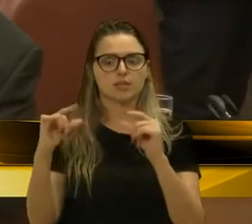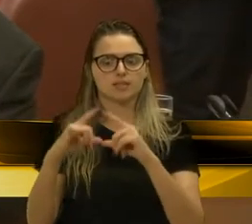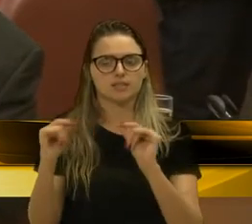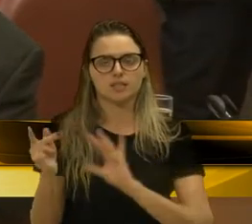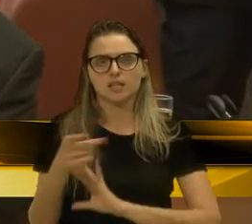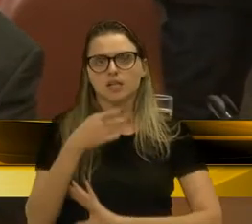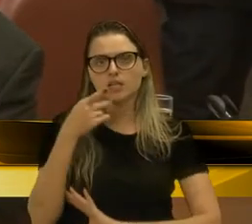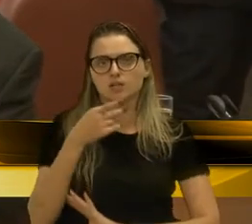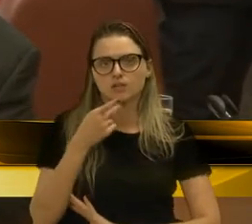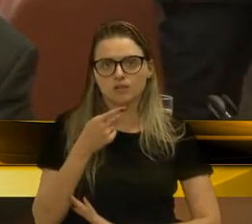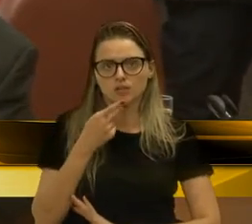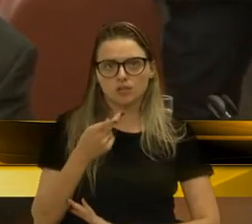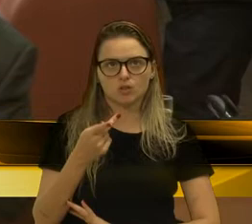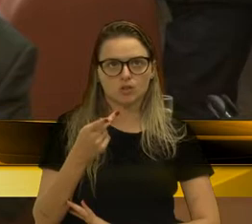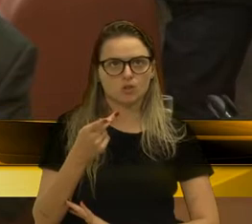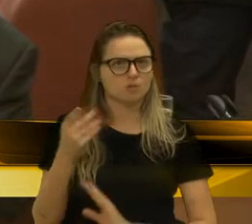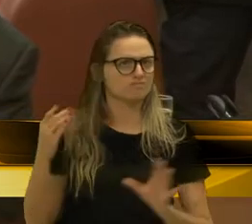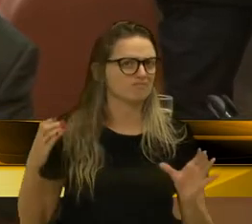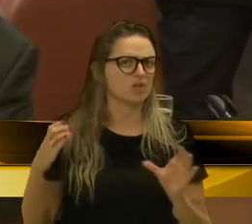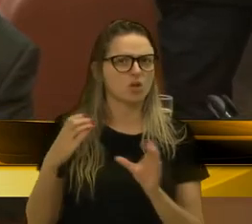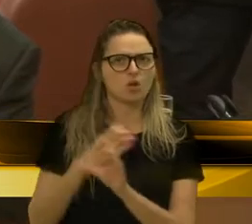relatou concretamente,